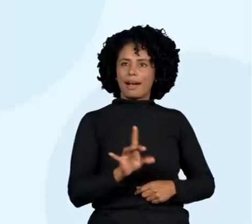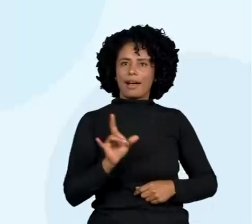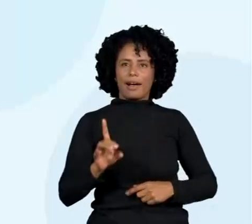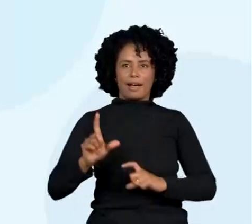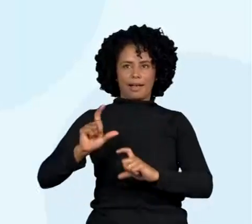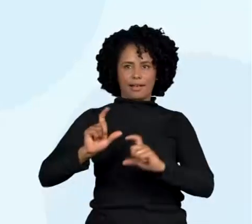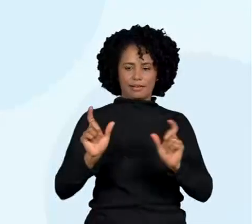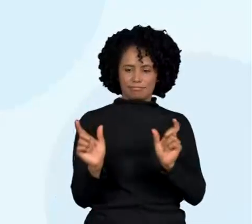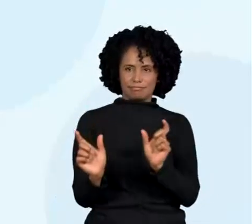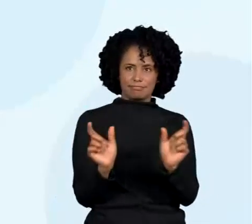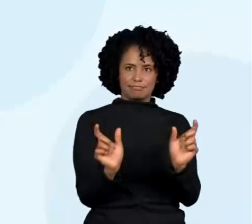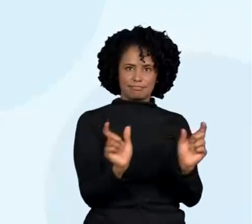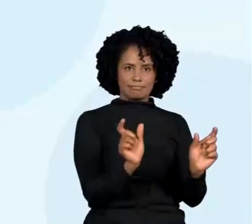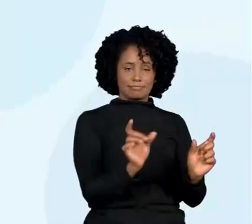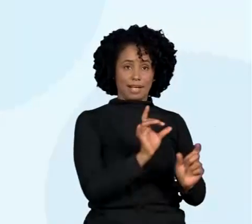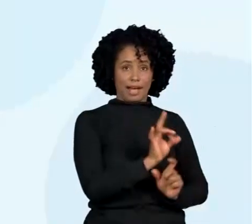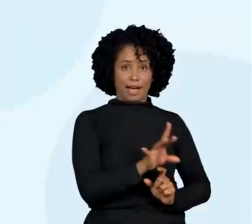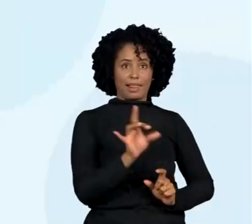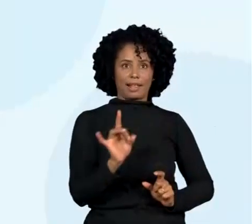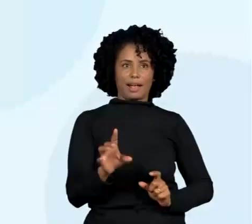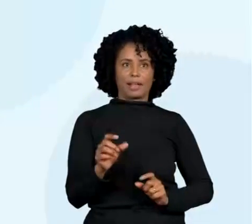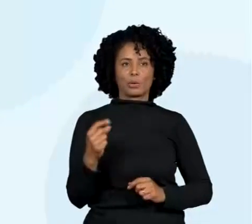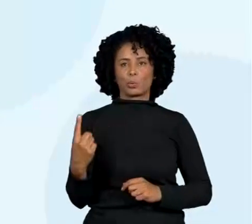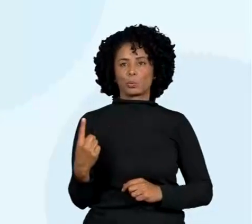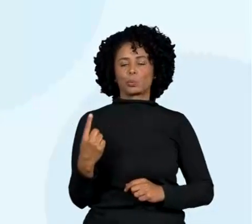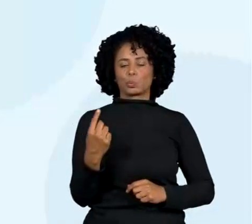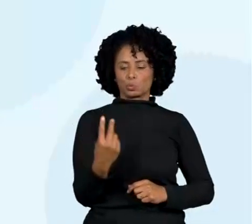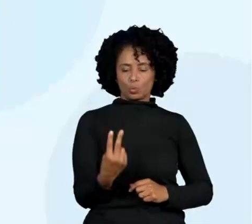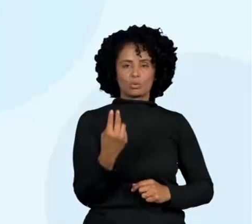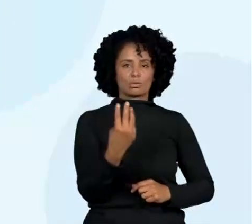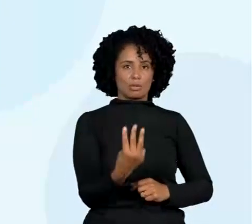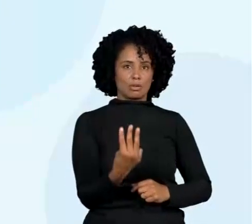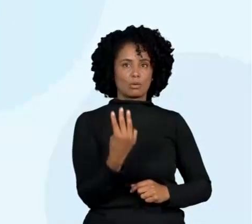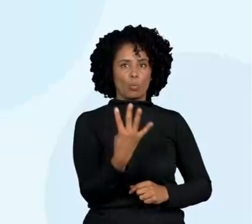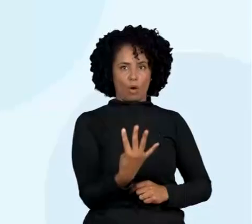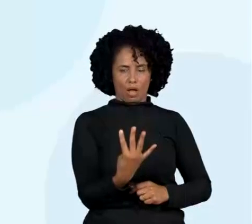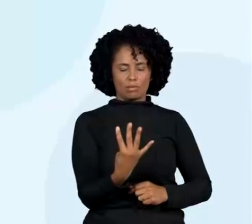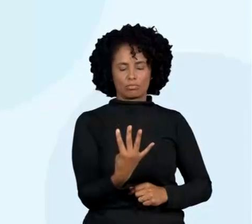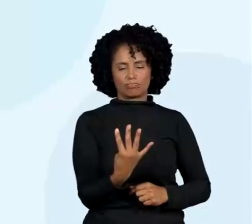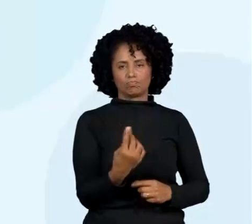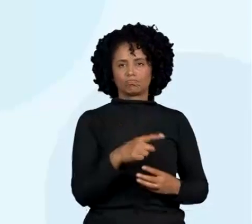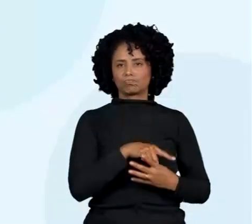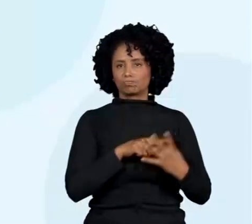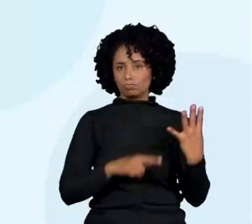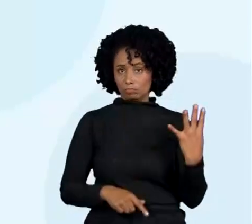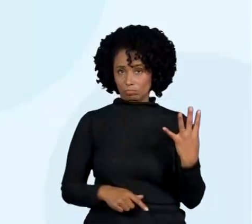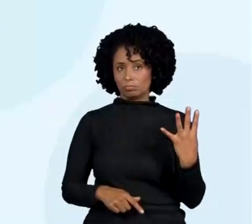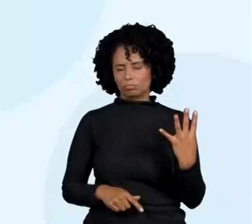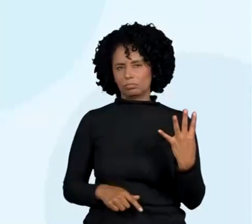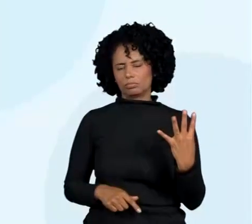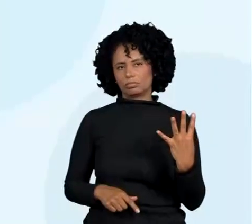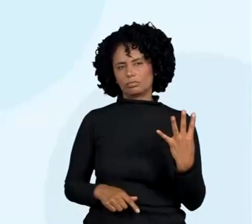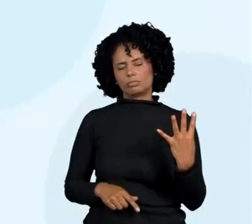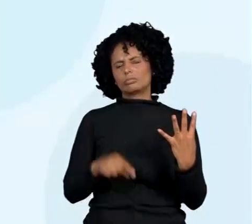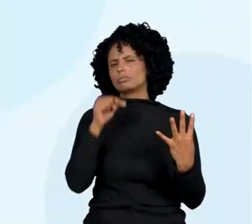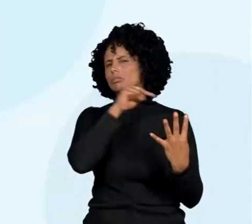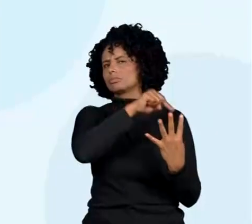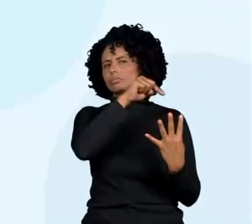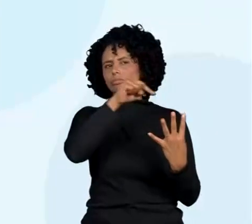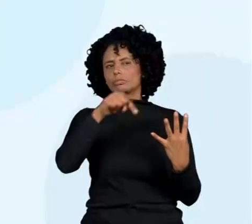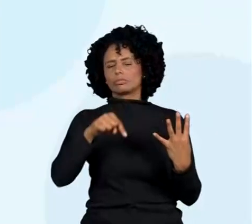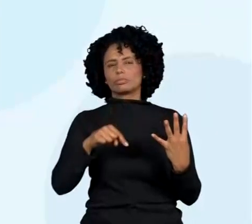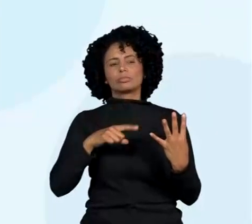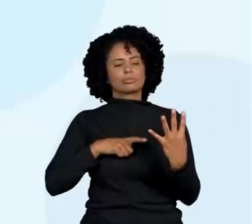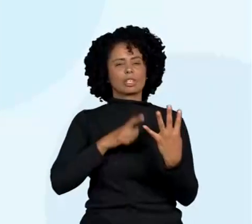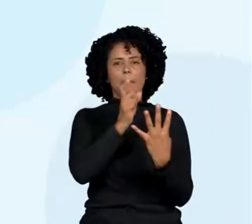quadros. Ó, 1, 2, 3, 4. Já é chamada em história em